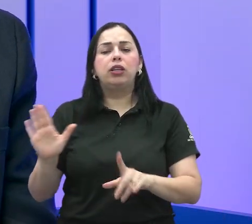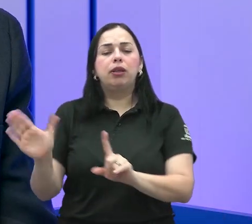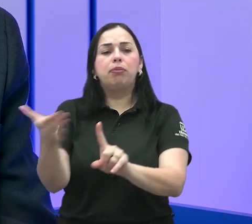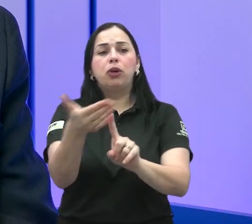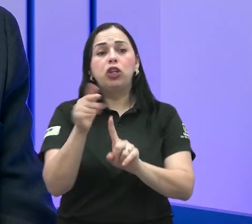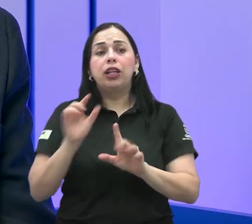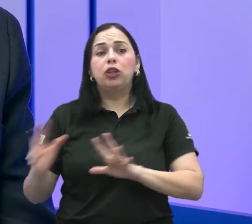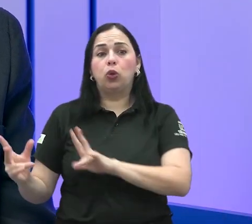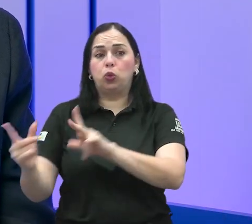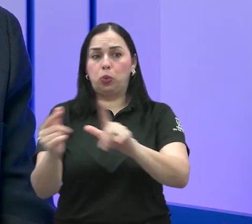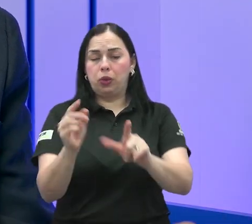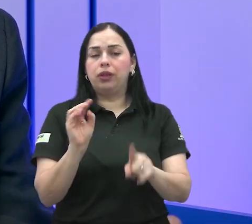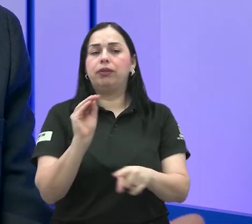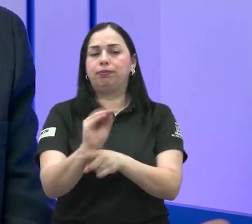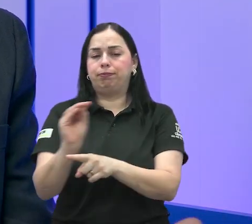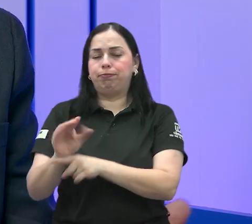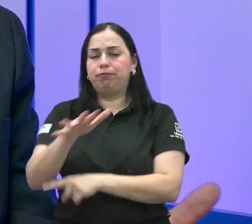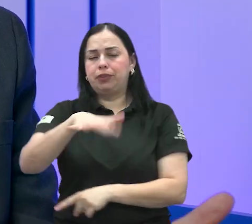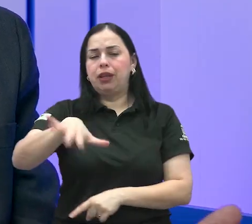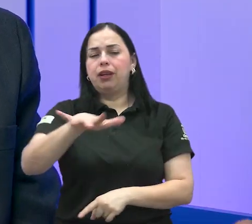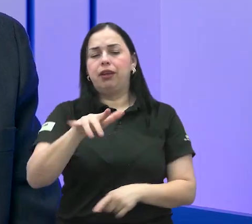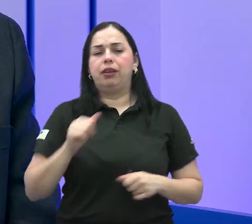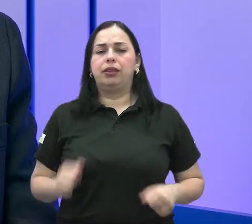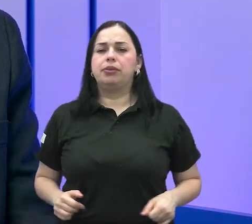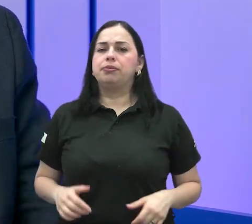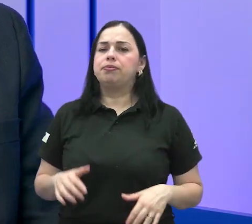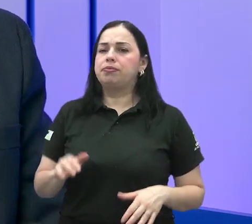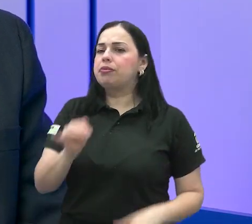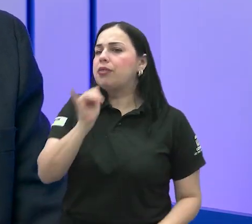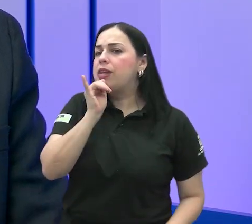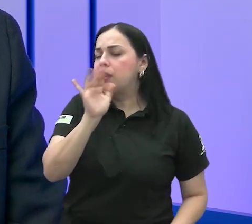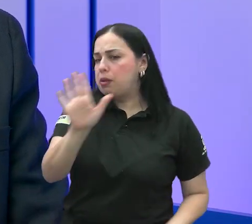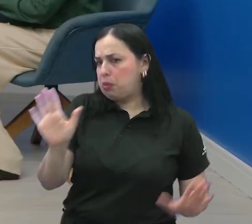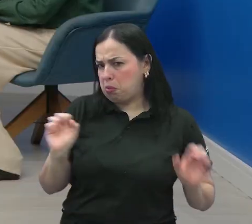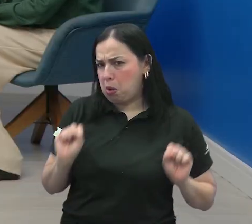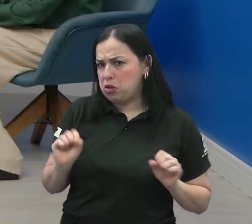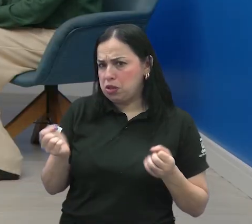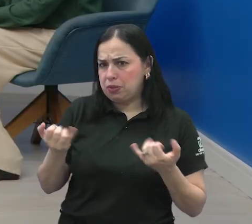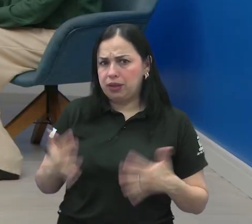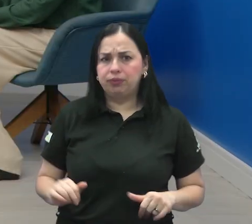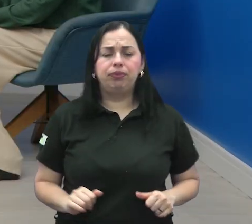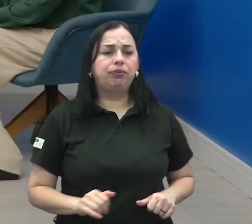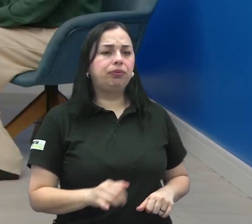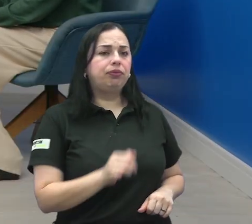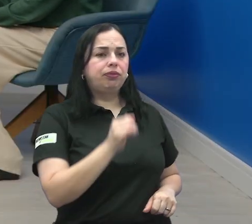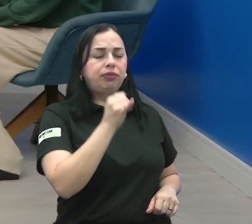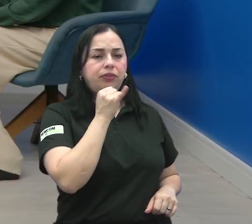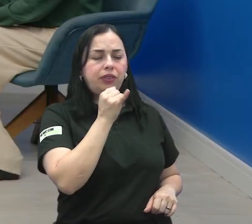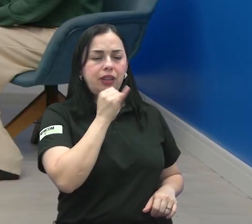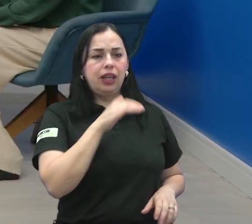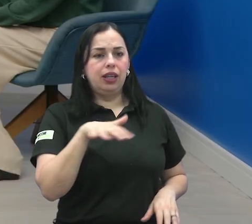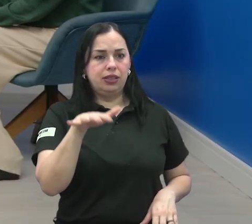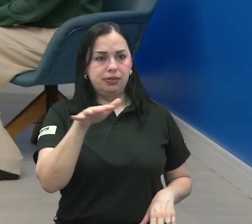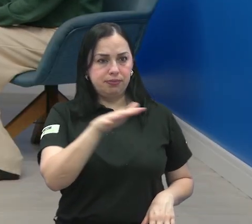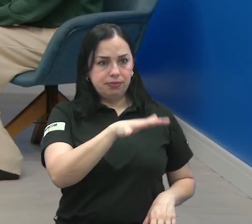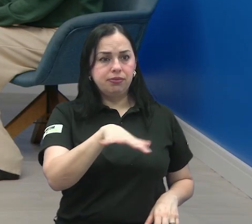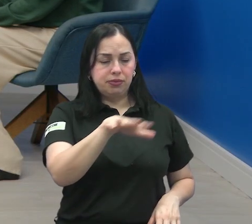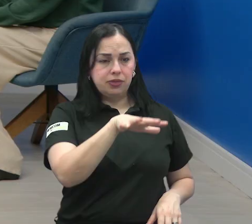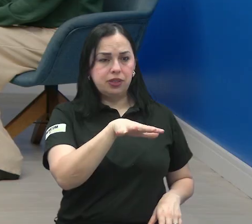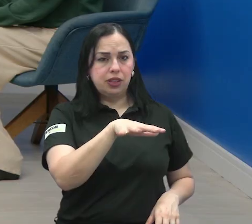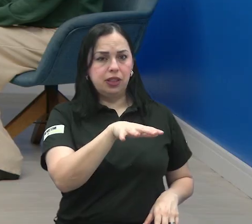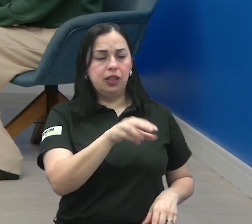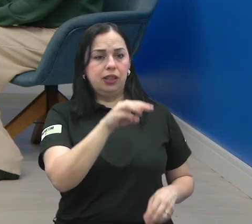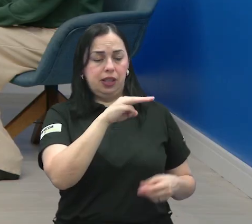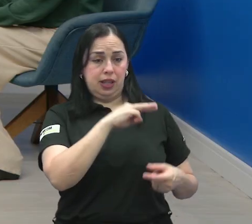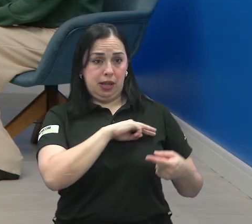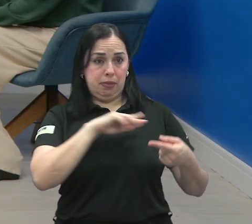aquele conjunto de pessoas que estão sendo lesadas minimamente. Você pode citar alguns exemplos para a gente? Bom, nós temos, dentre essas instituições,